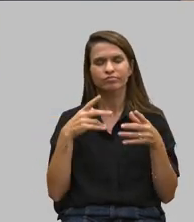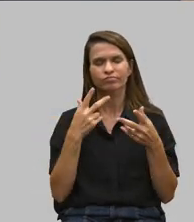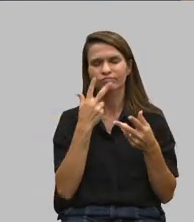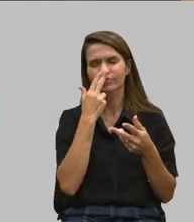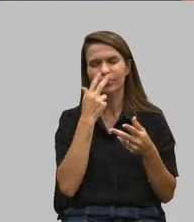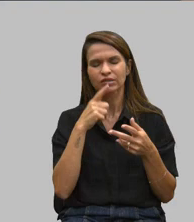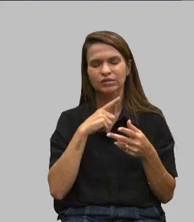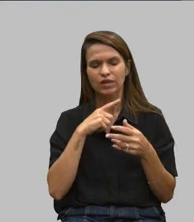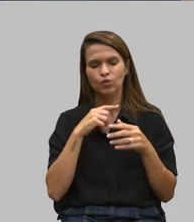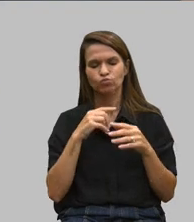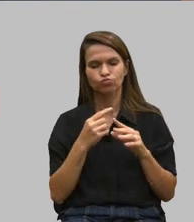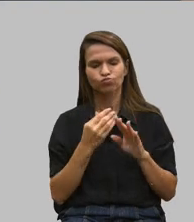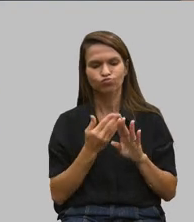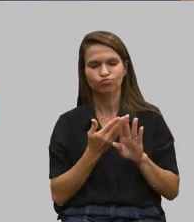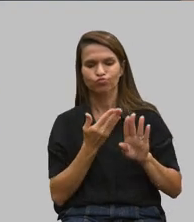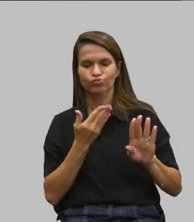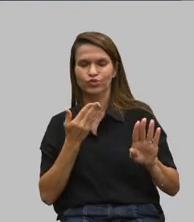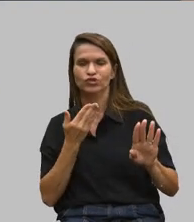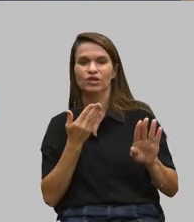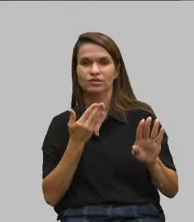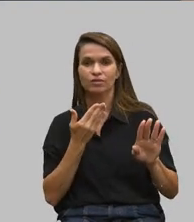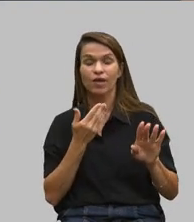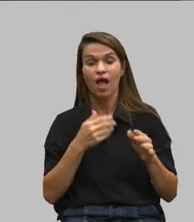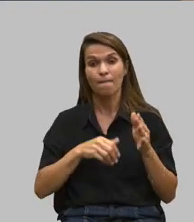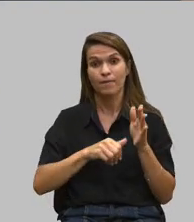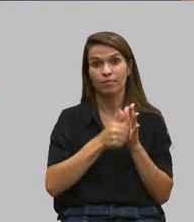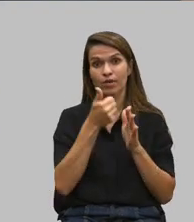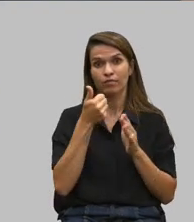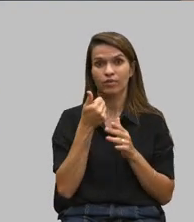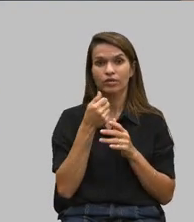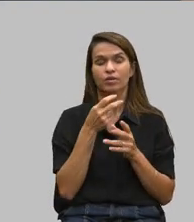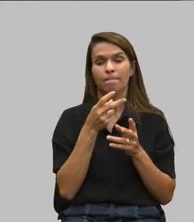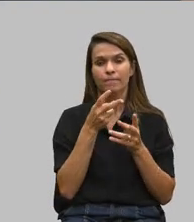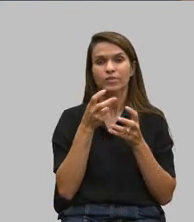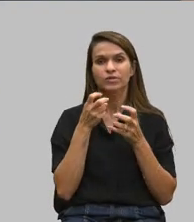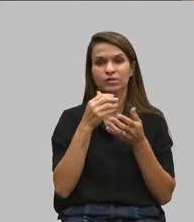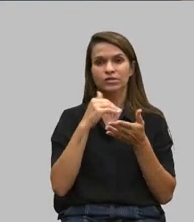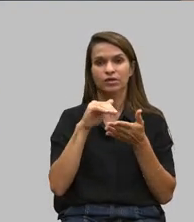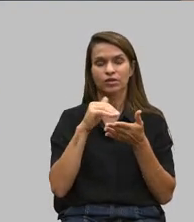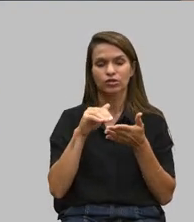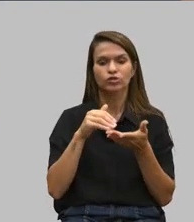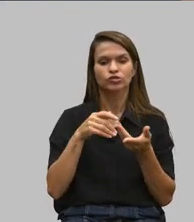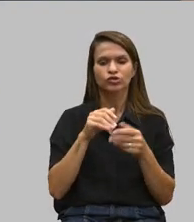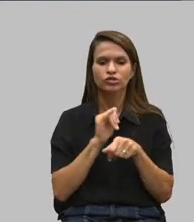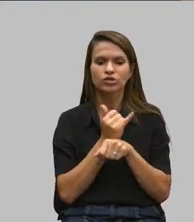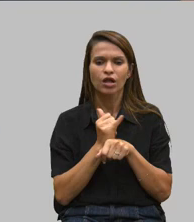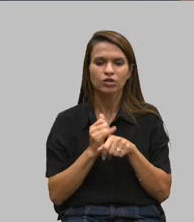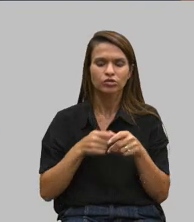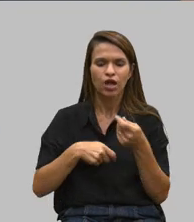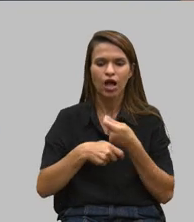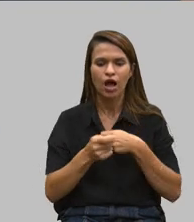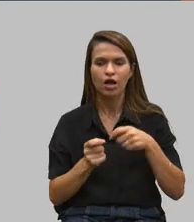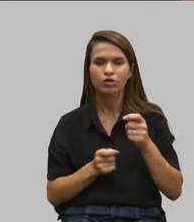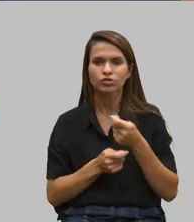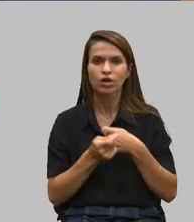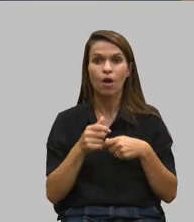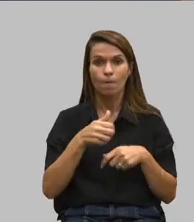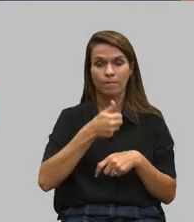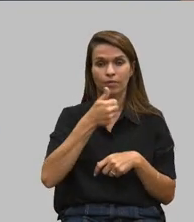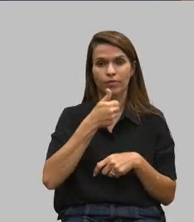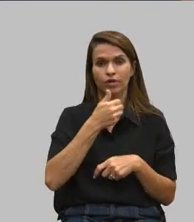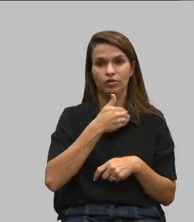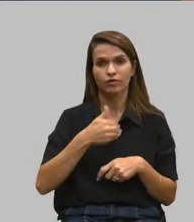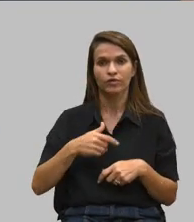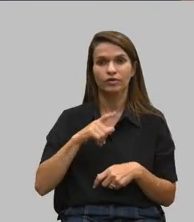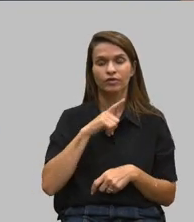distanciamento né E aí pela primeira vez a gente tem aí secretário inclusive de articulação né que é é o primeiro governo que tem e eu